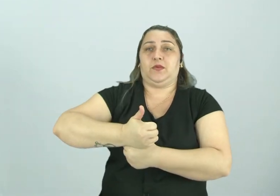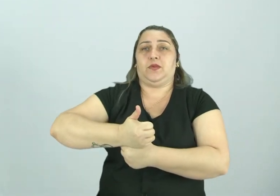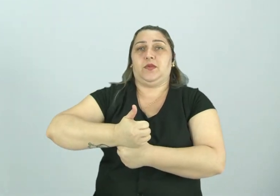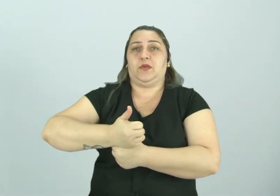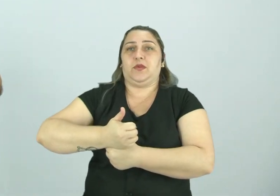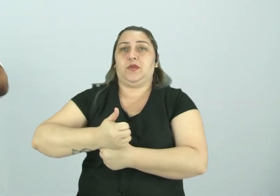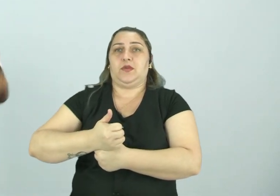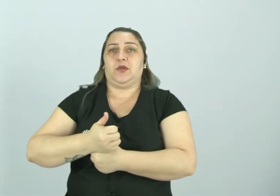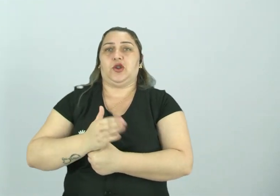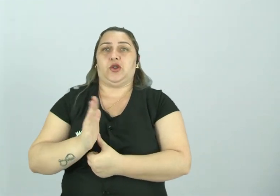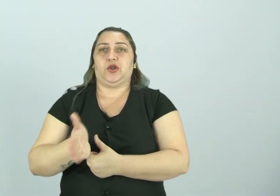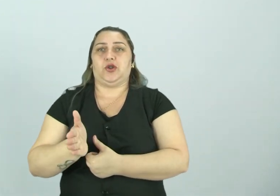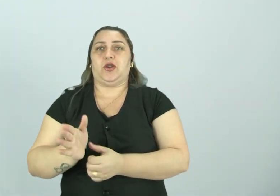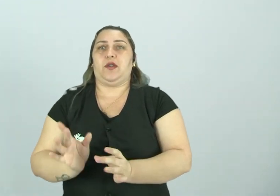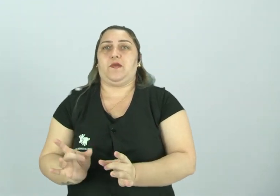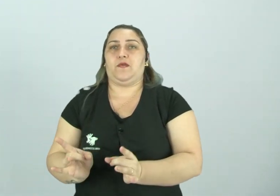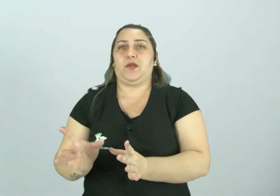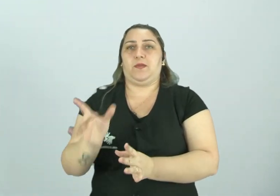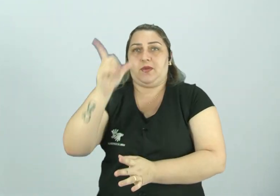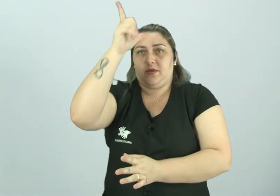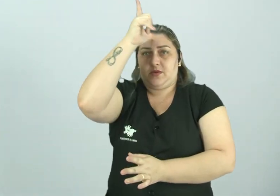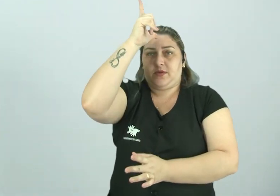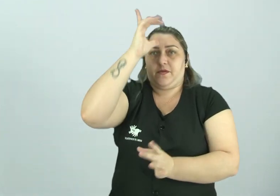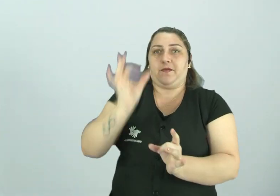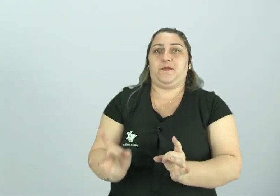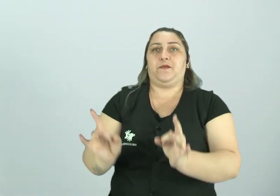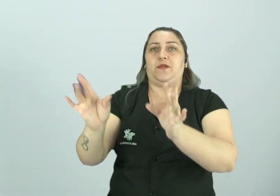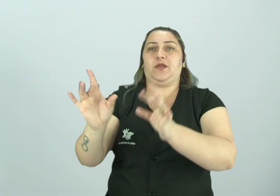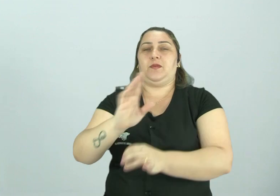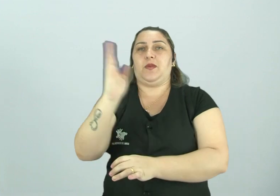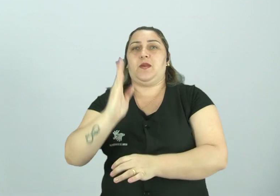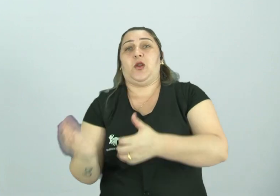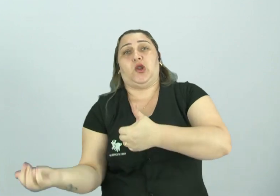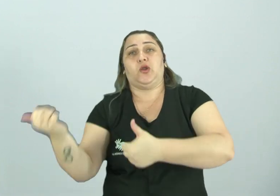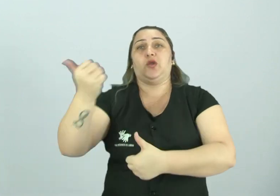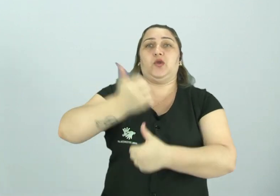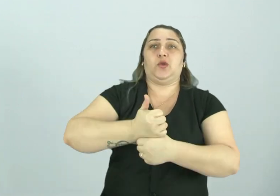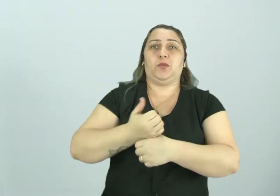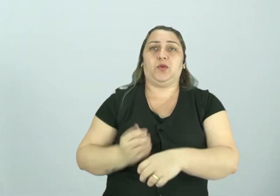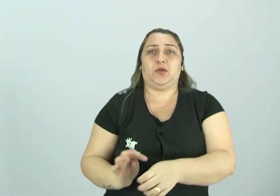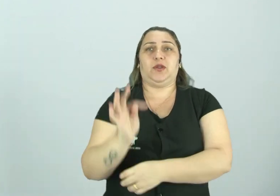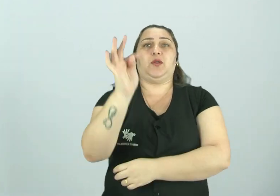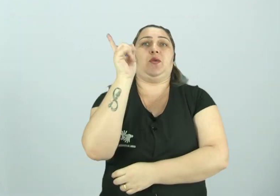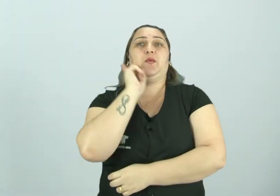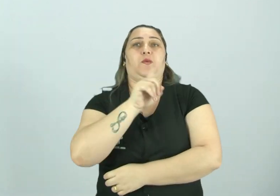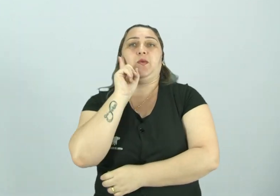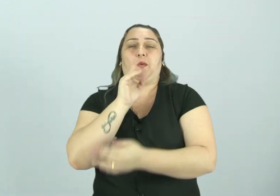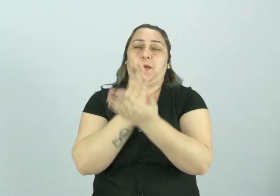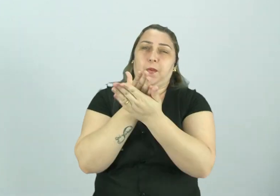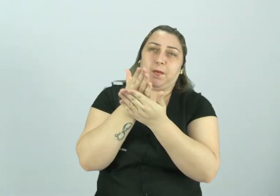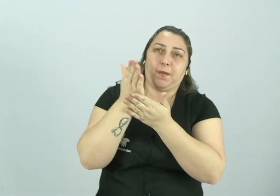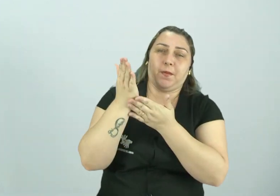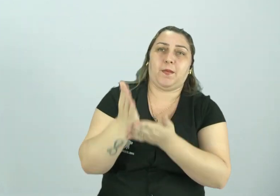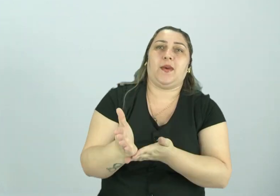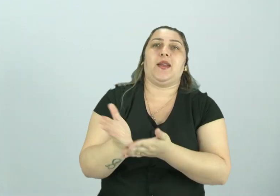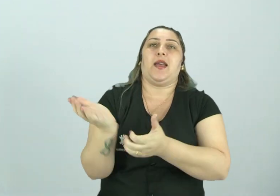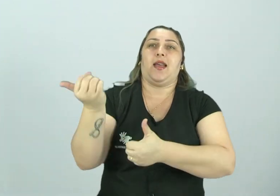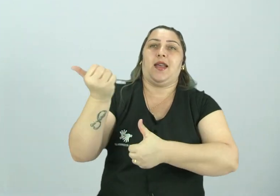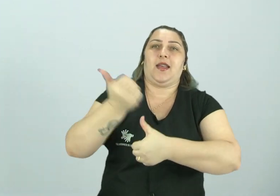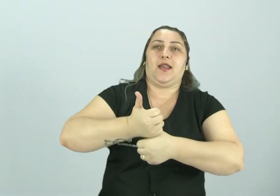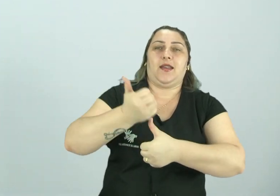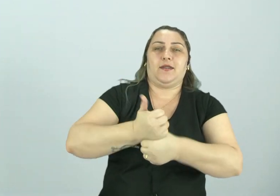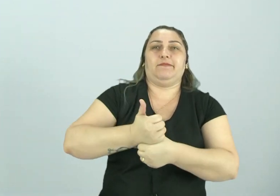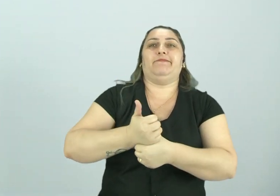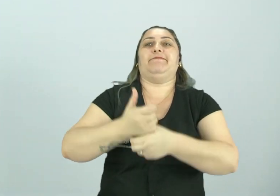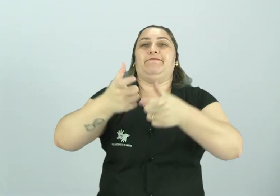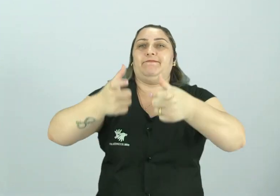era fornecido pelos alemães, vendido para o Brasil, essa tecnologia, os Estados Unidos começaram a ocupar